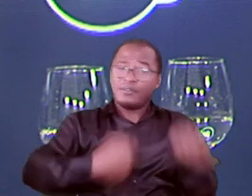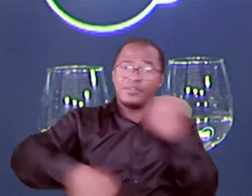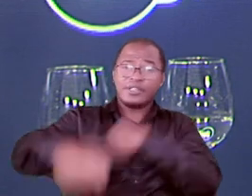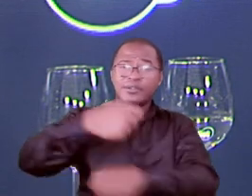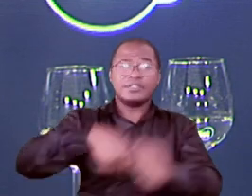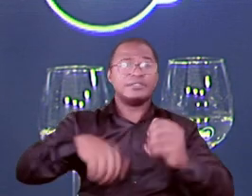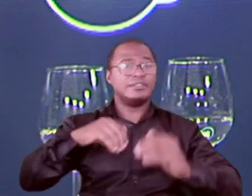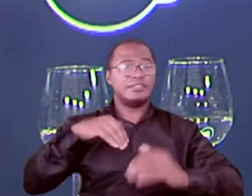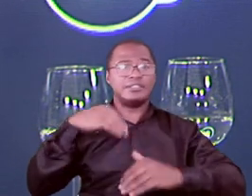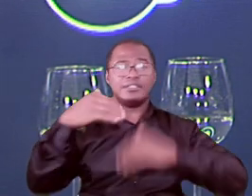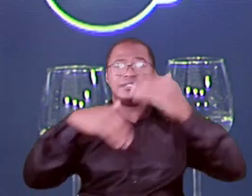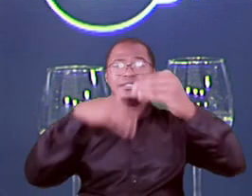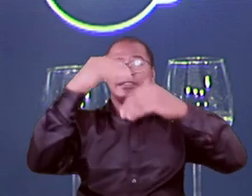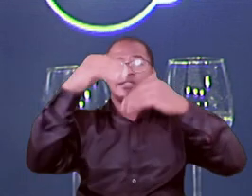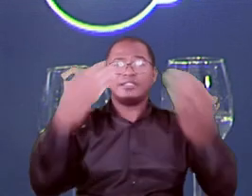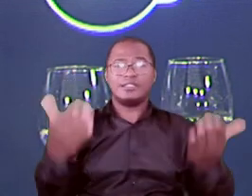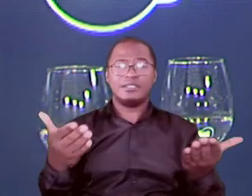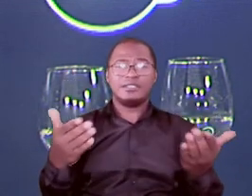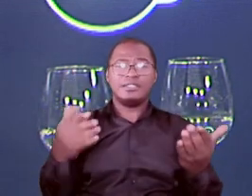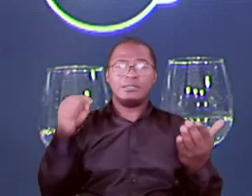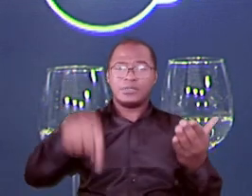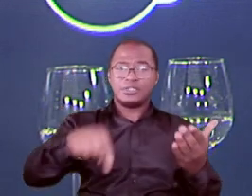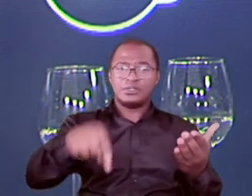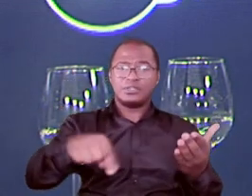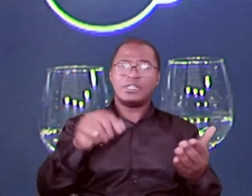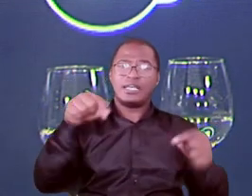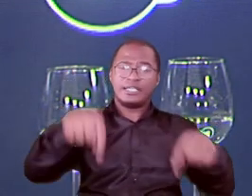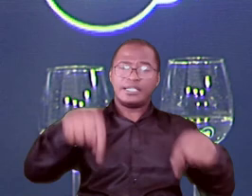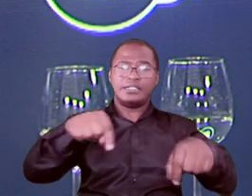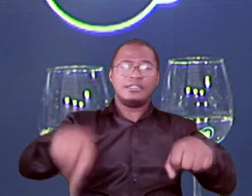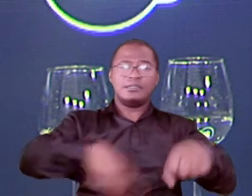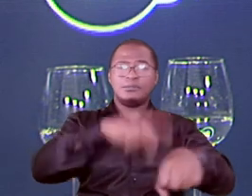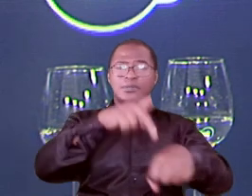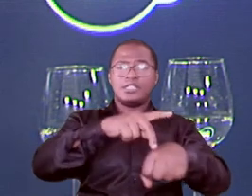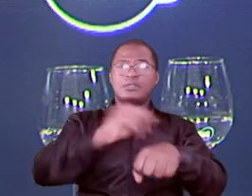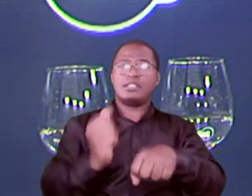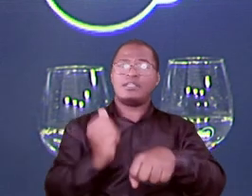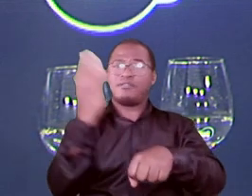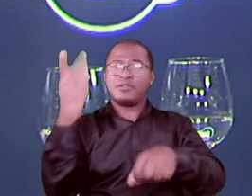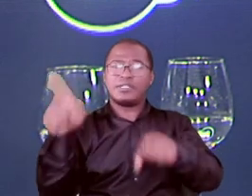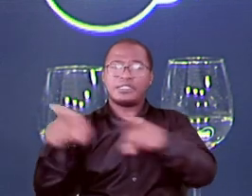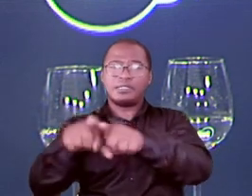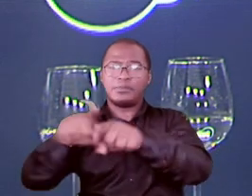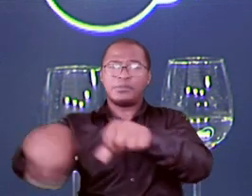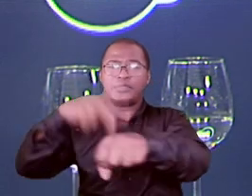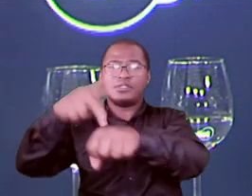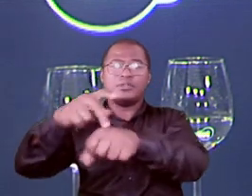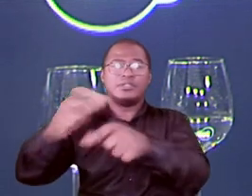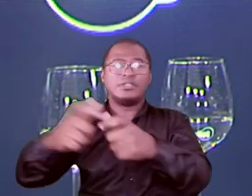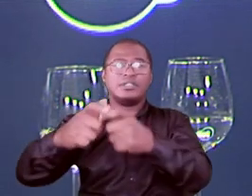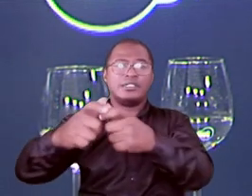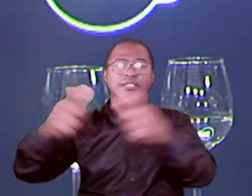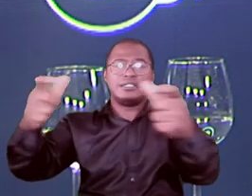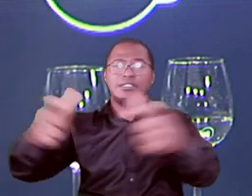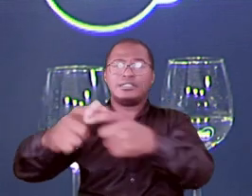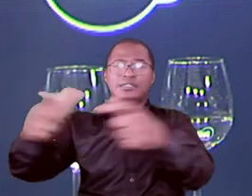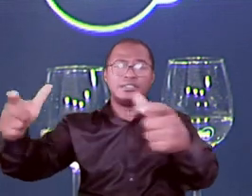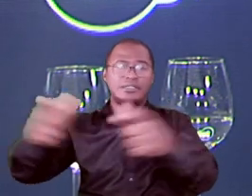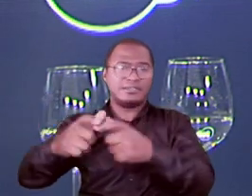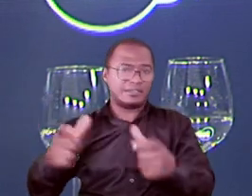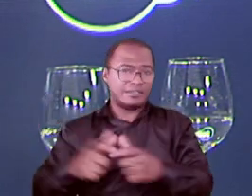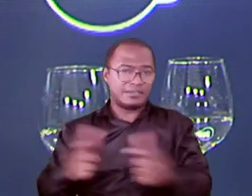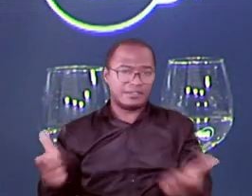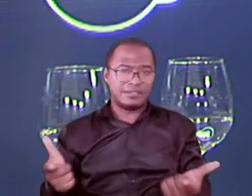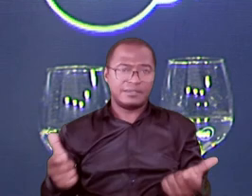você também tá ganhando sharkboard dentro dos próprios clientes né então você pode até crescer mais do que do que o mercado esse cliente pede para